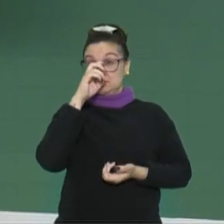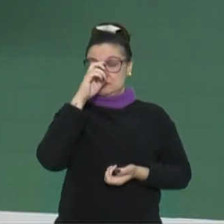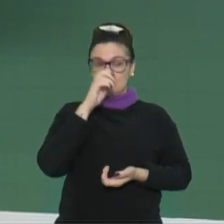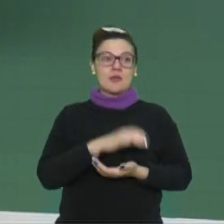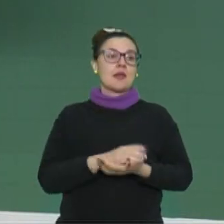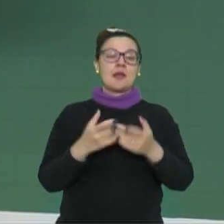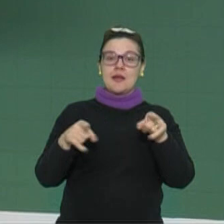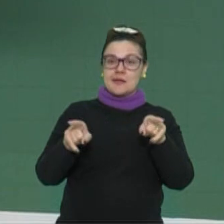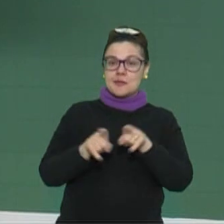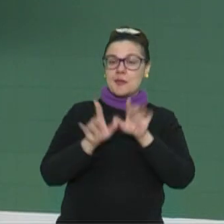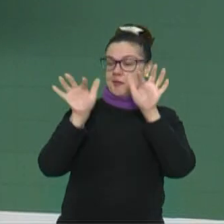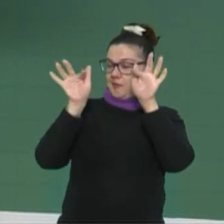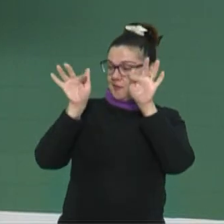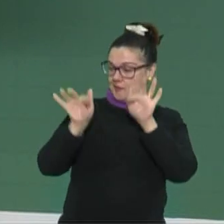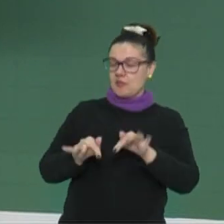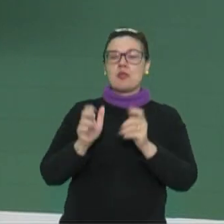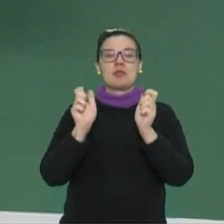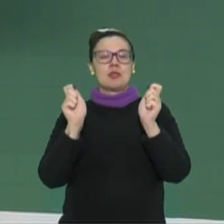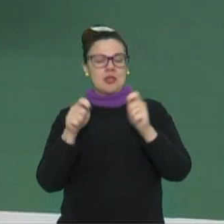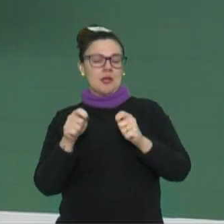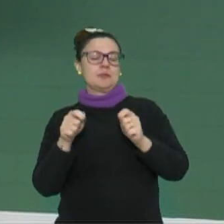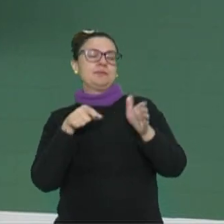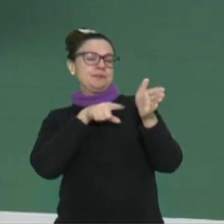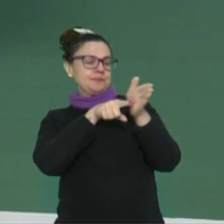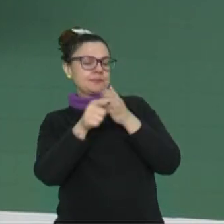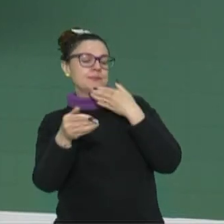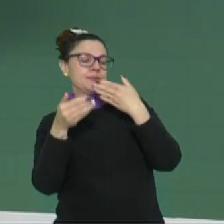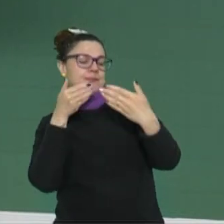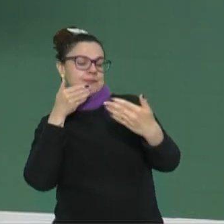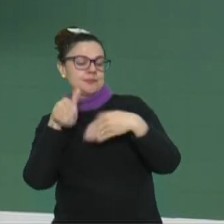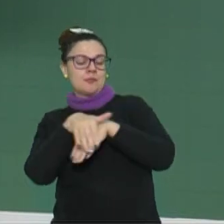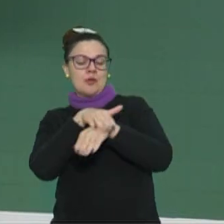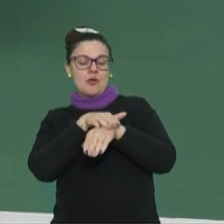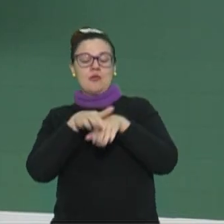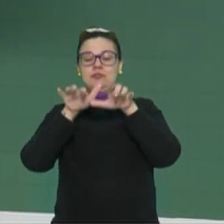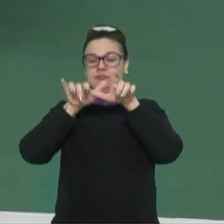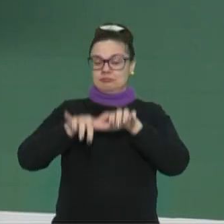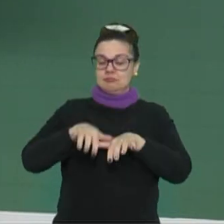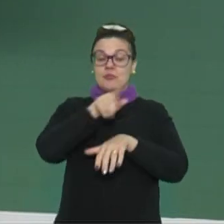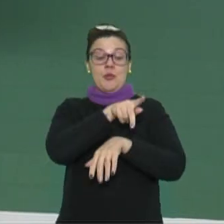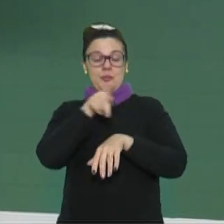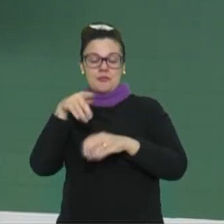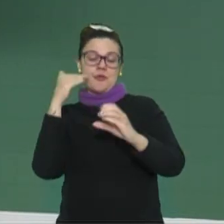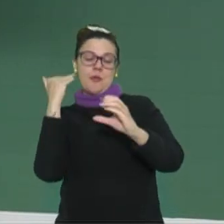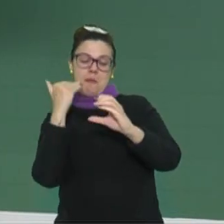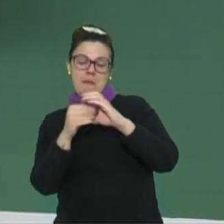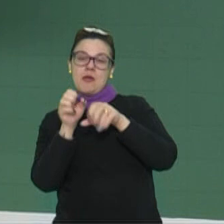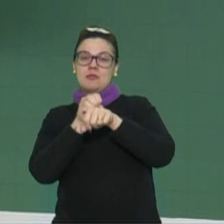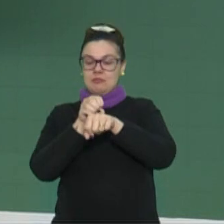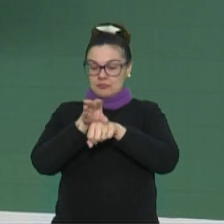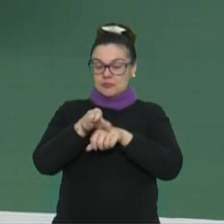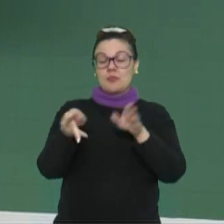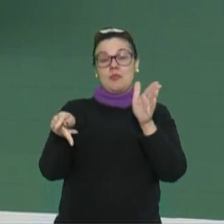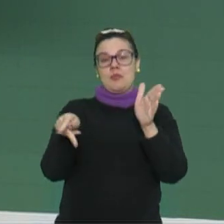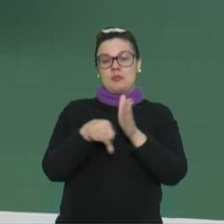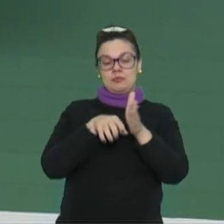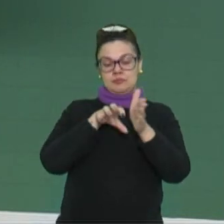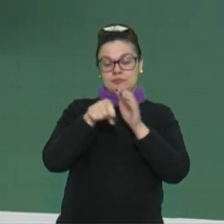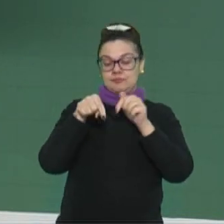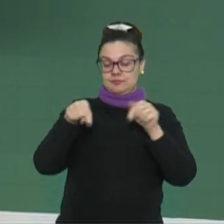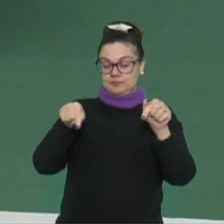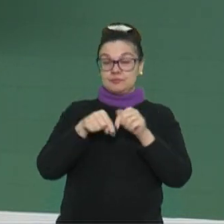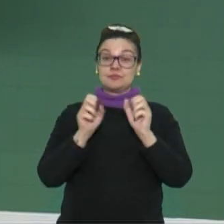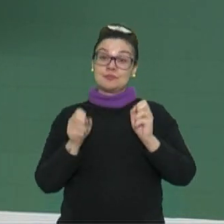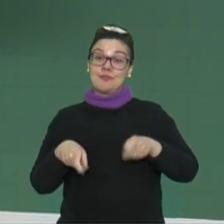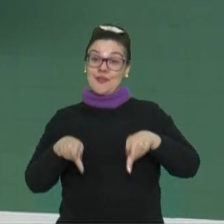E também, depois disso, você pode tirar suas dúvidas com o seu professor, mandando um e-mail, mandando uma mensagem lá no mural do Classroom,